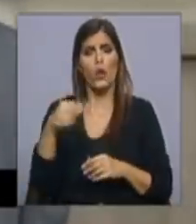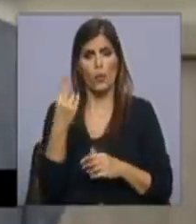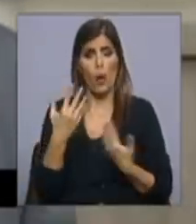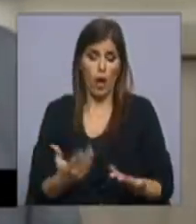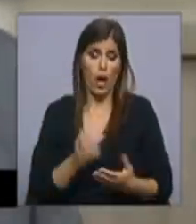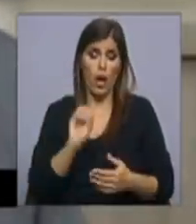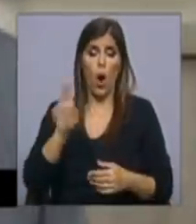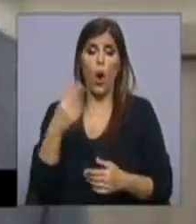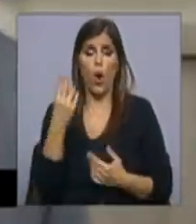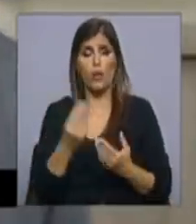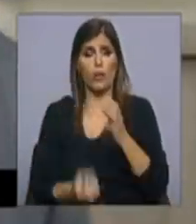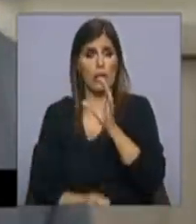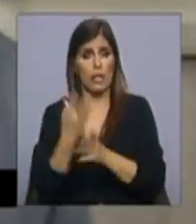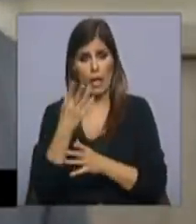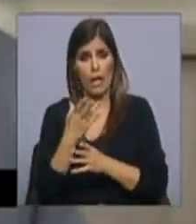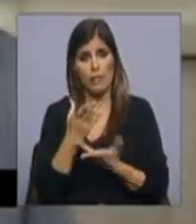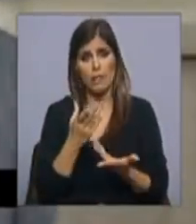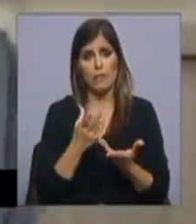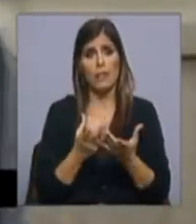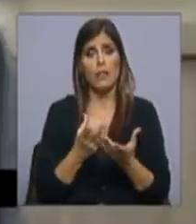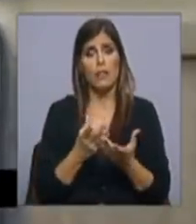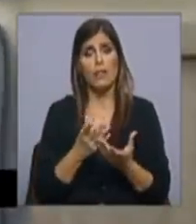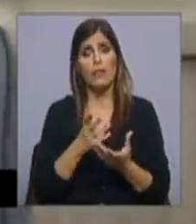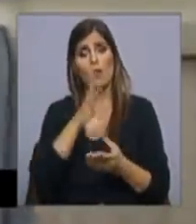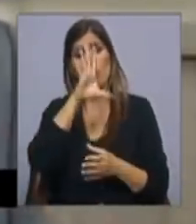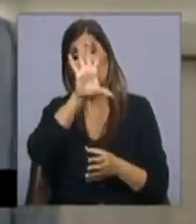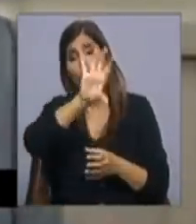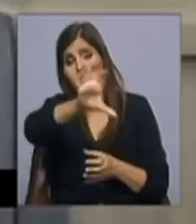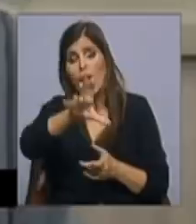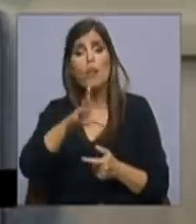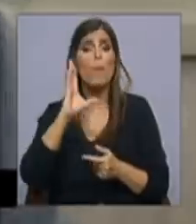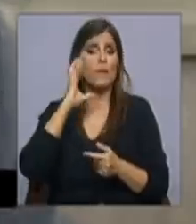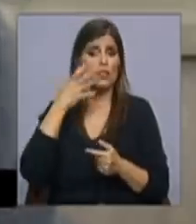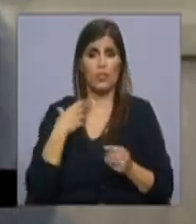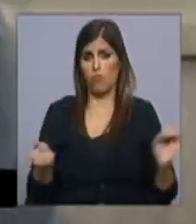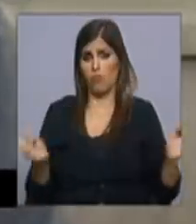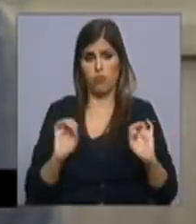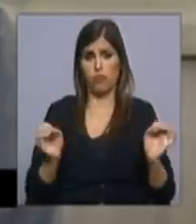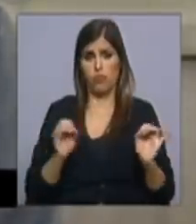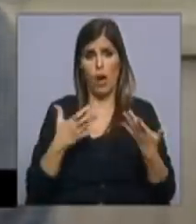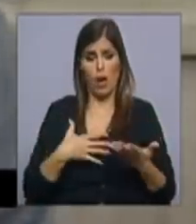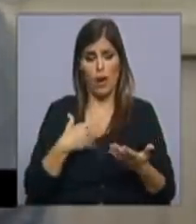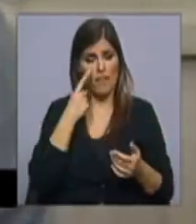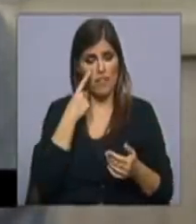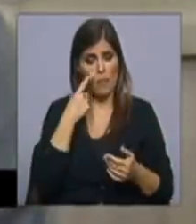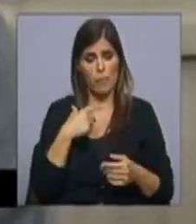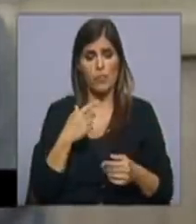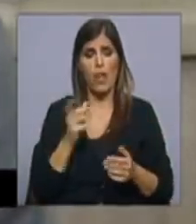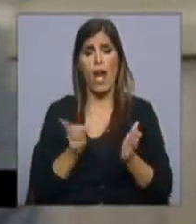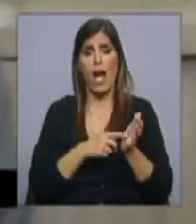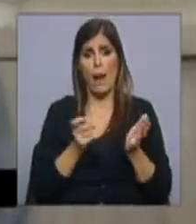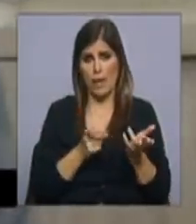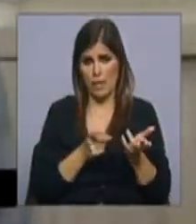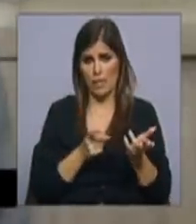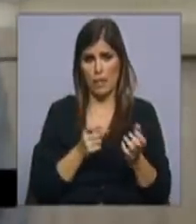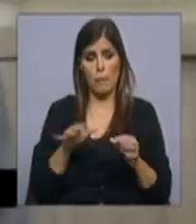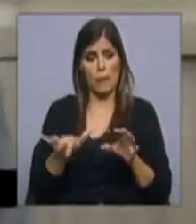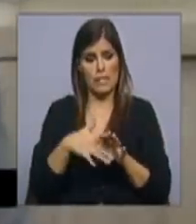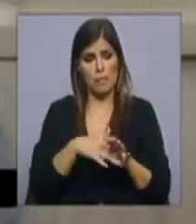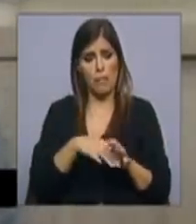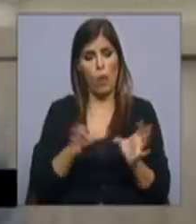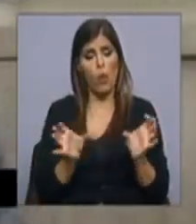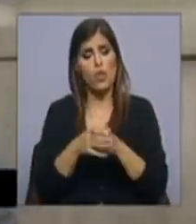força de criar o Estado palestino. Nós vivemos num mundo em que os Estados Unidos participam de um Conselho de Segurança,